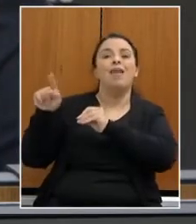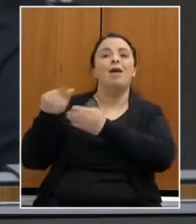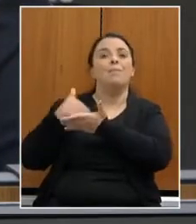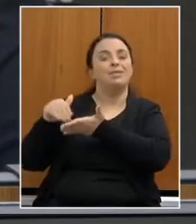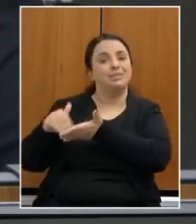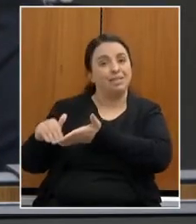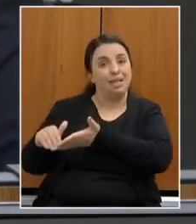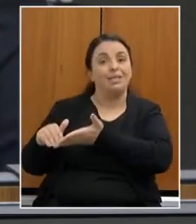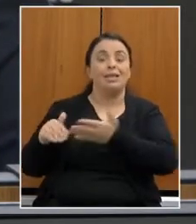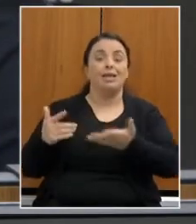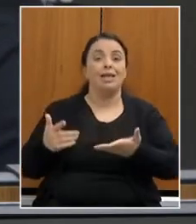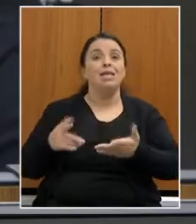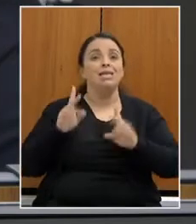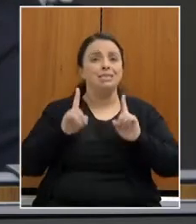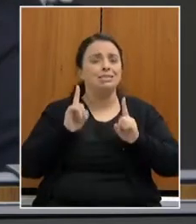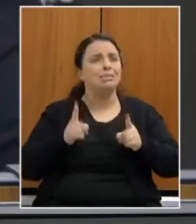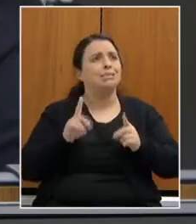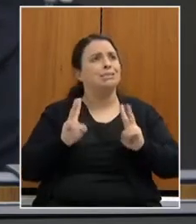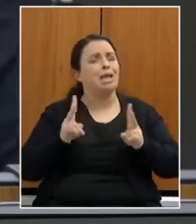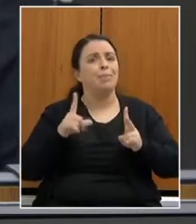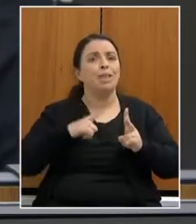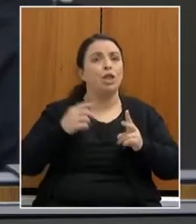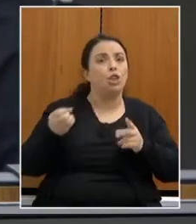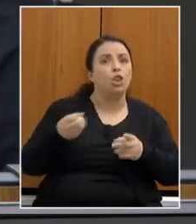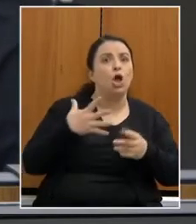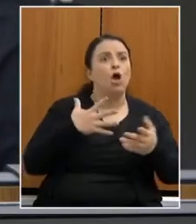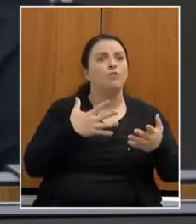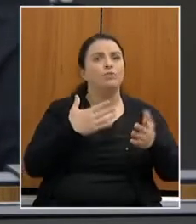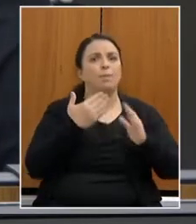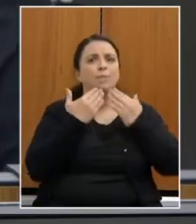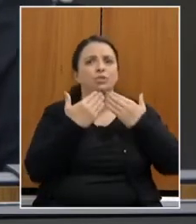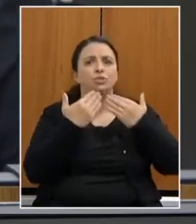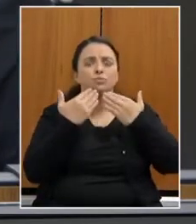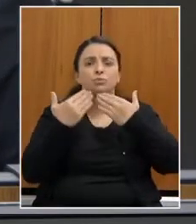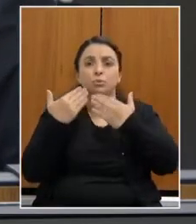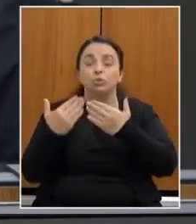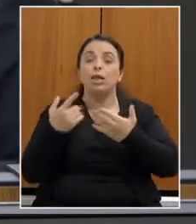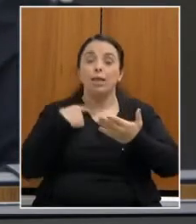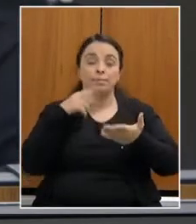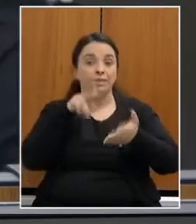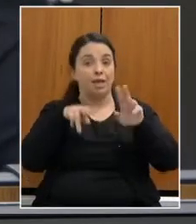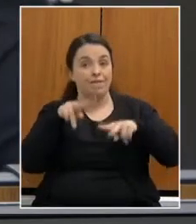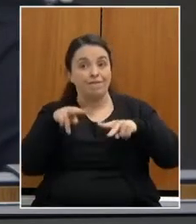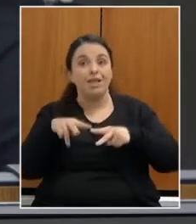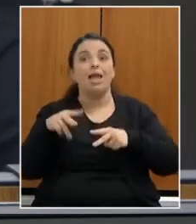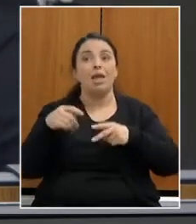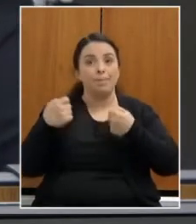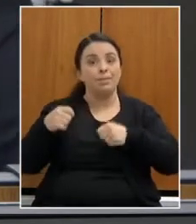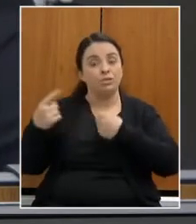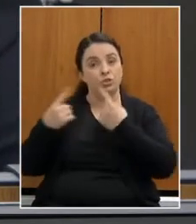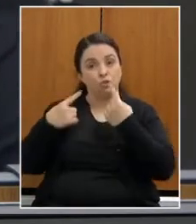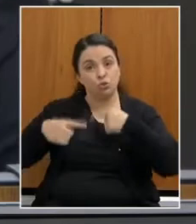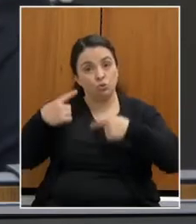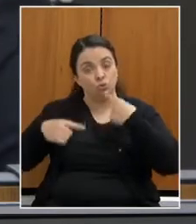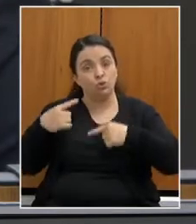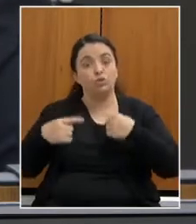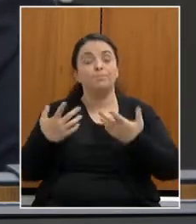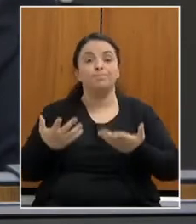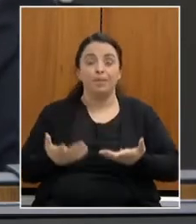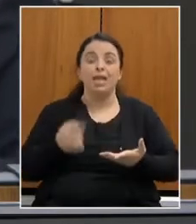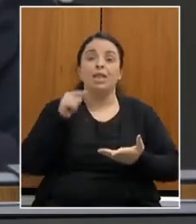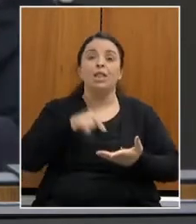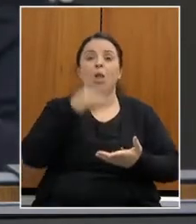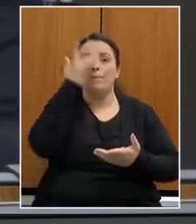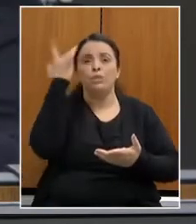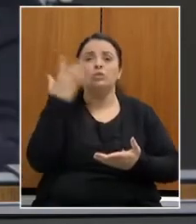específicas e tem que ser discutidas de qualquer forma são pouquíssimos os Estados que falam sobre lactante em relação a